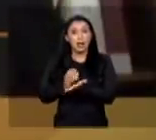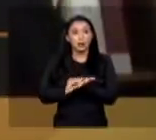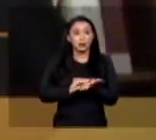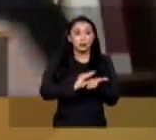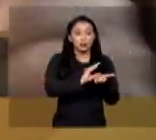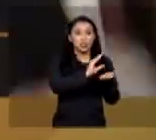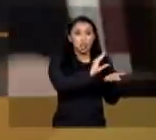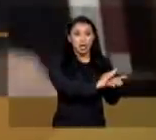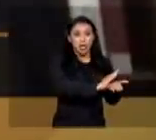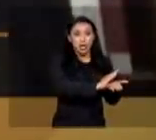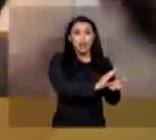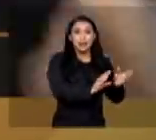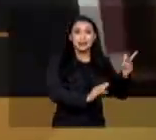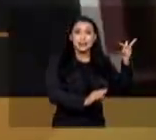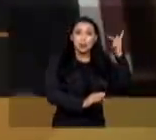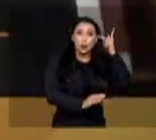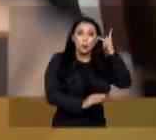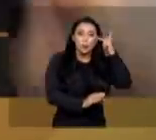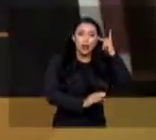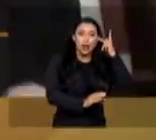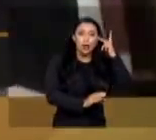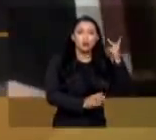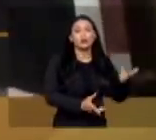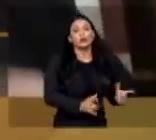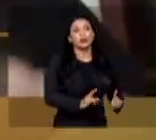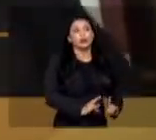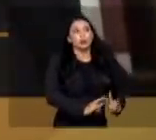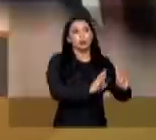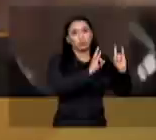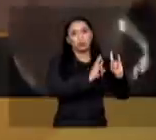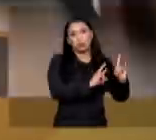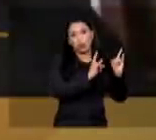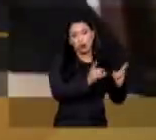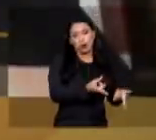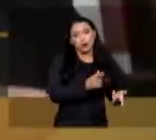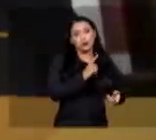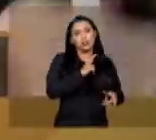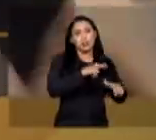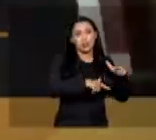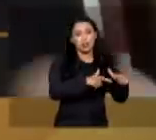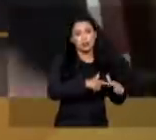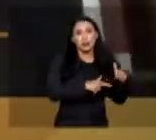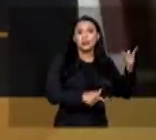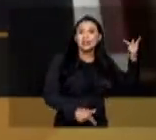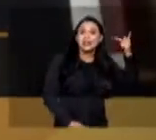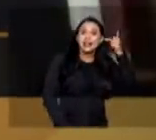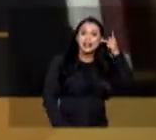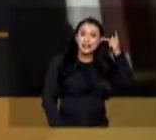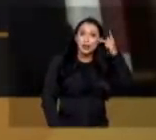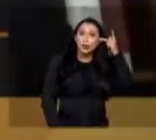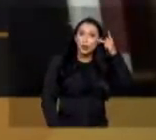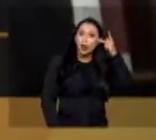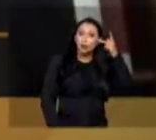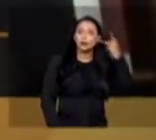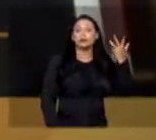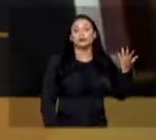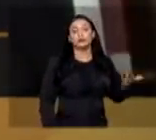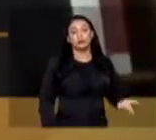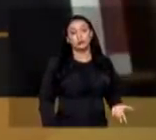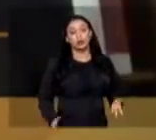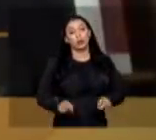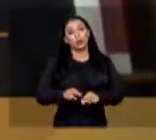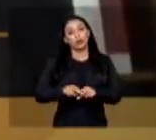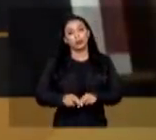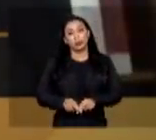Paulo relativamente a imóveis e atividades desenvolvidas em São Paulo, localizadas e desenvolvidas em São Paulo. Por